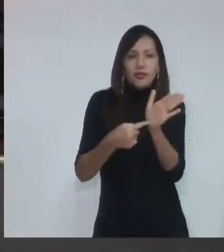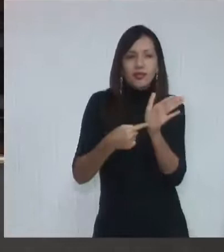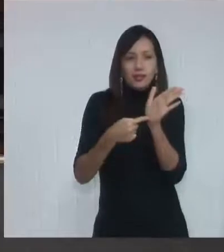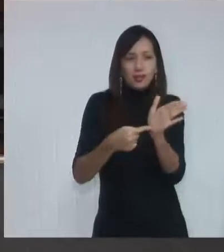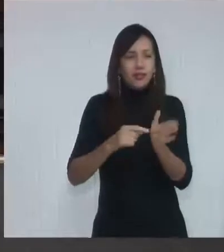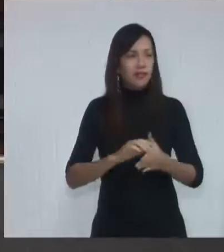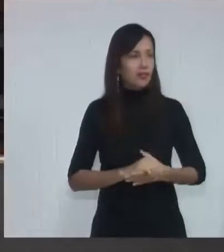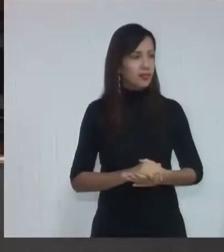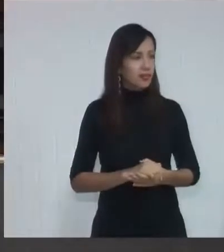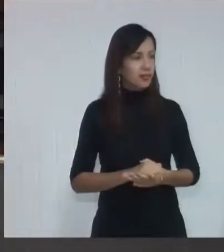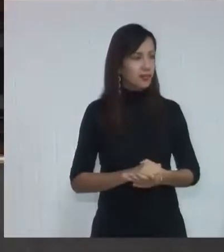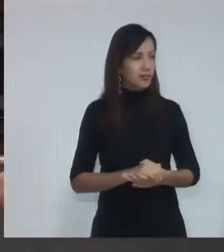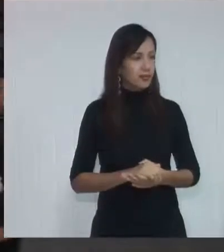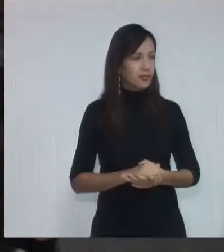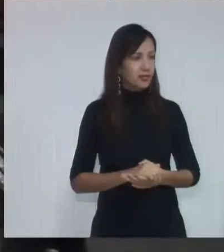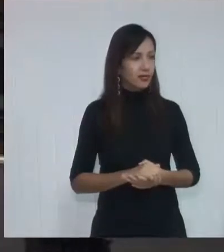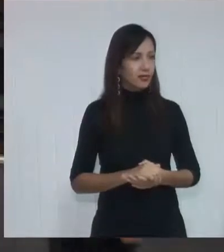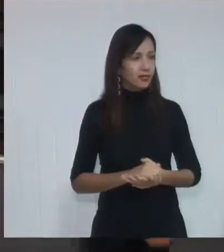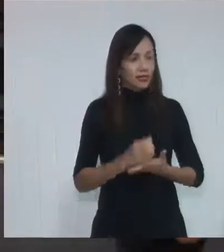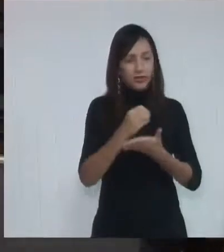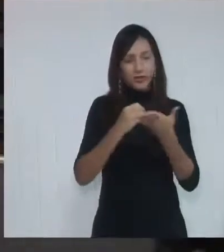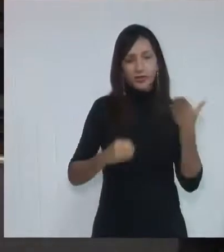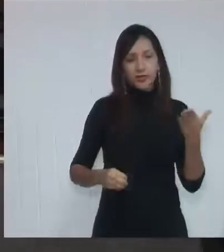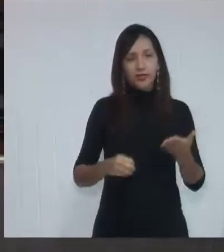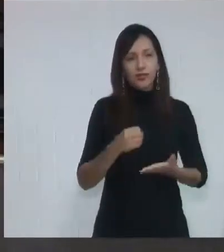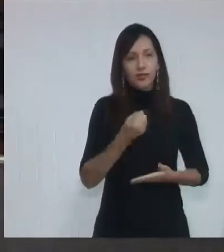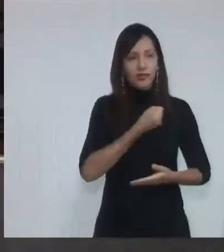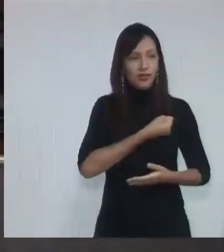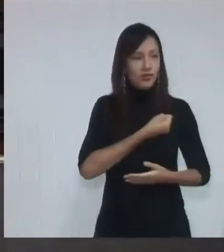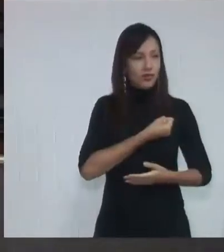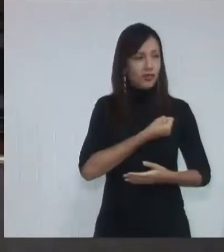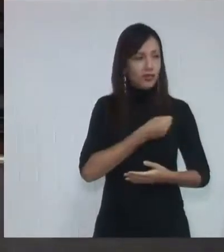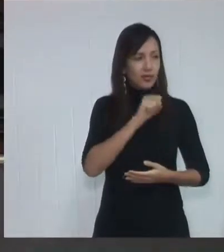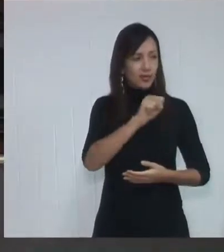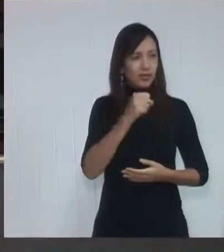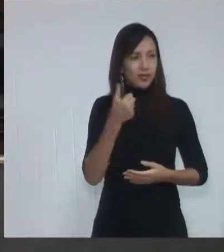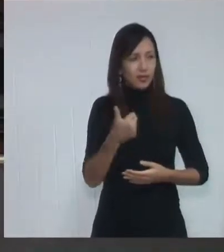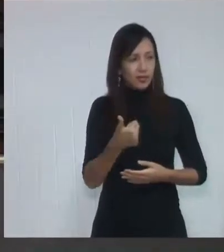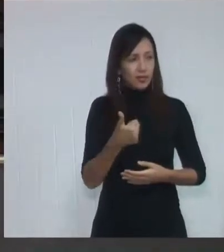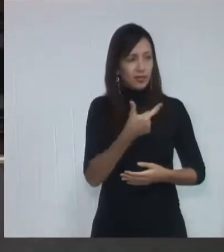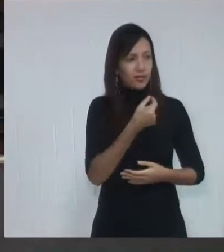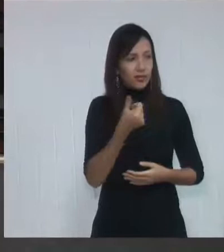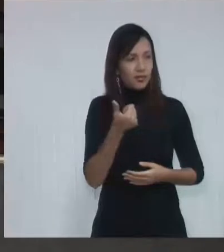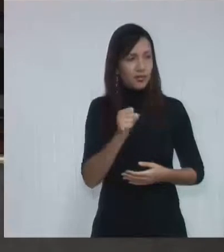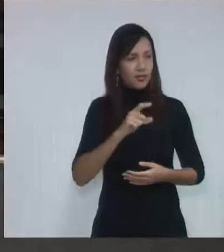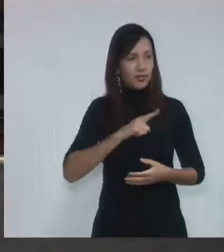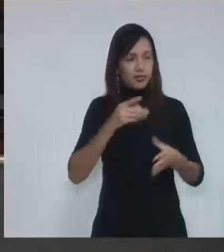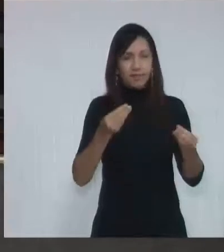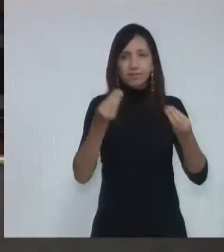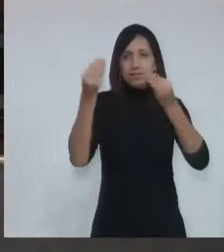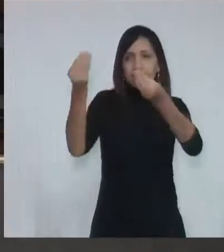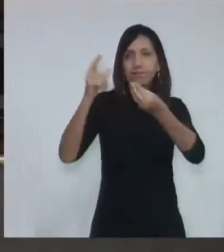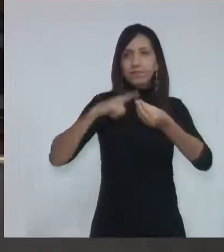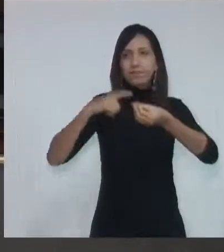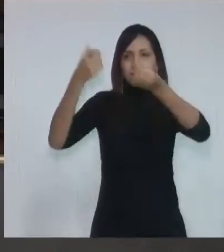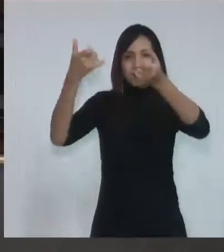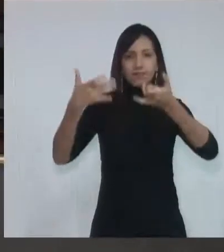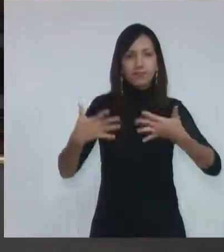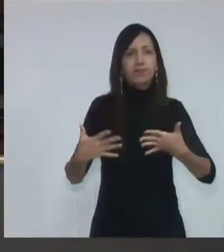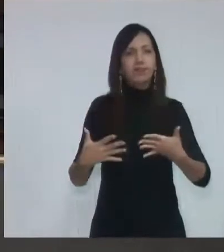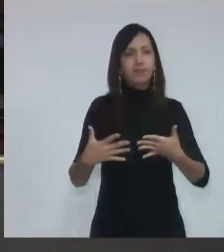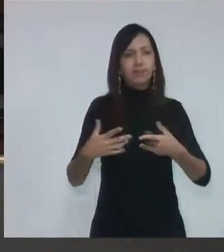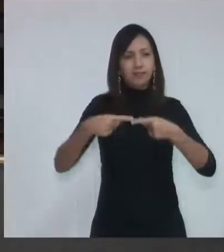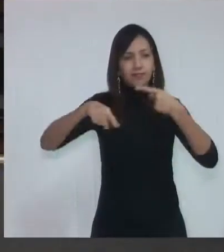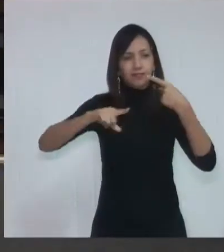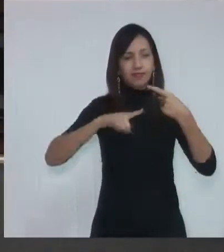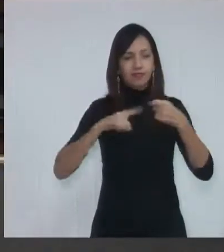Expediente recebido diversos. Ofício número 31/2018. SEAB encaminhando esclarecimento sobre a revogação do